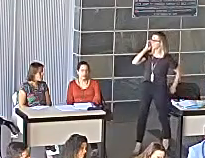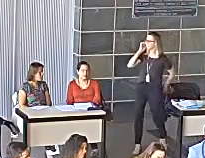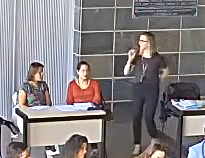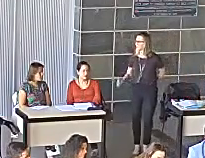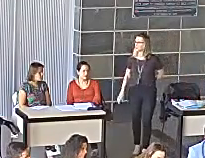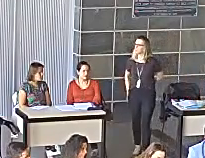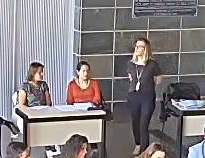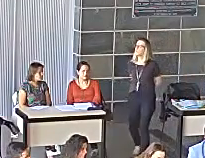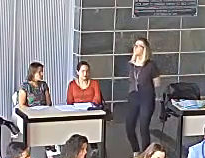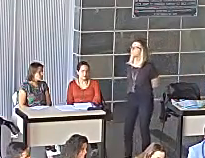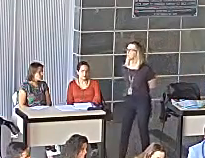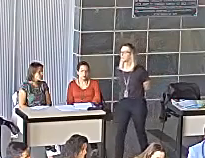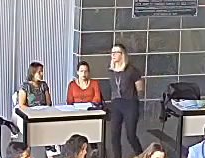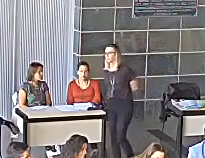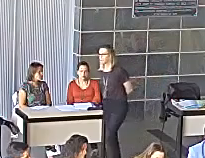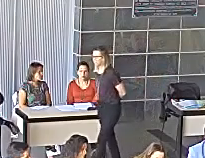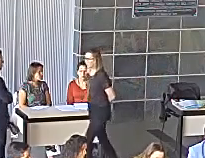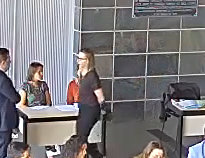ter